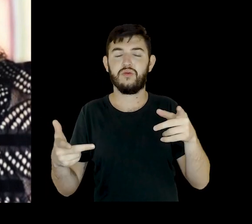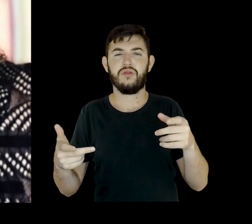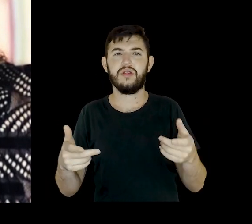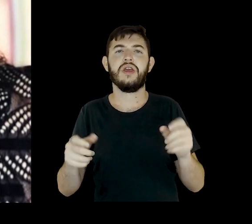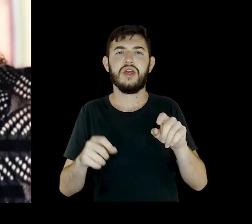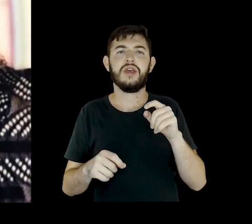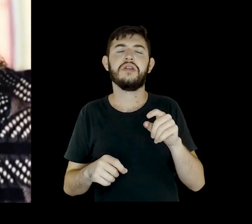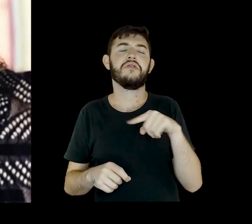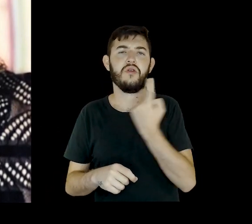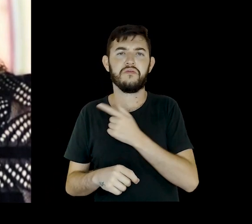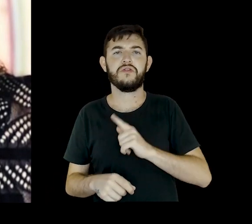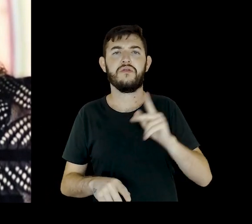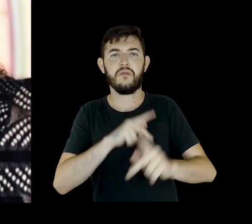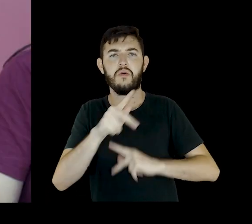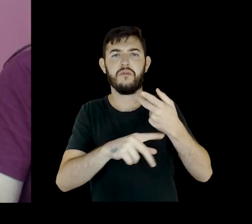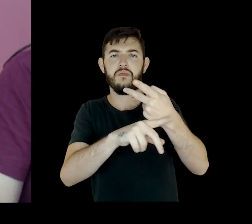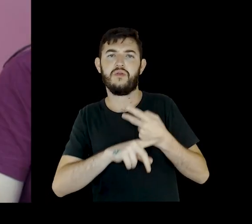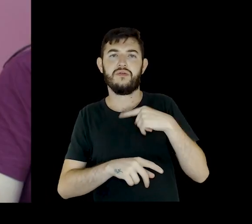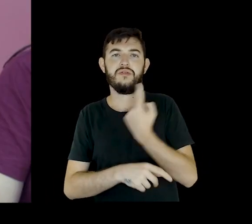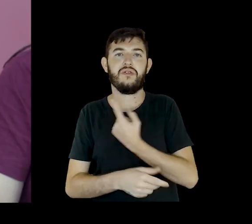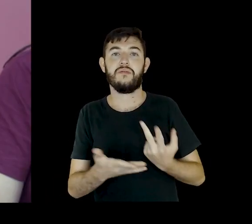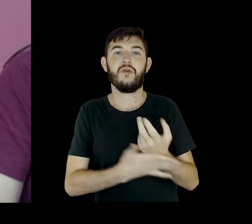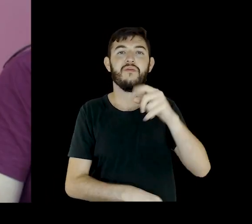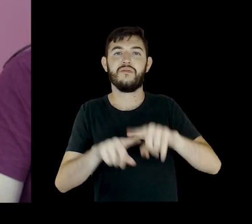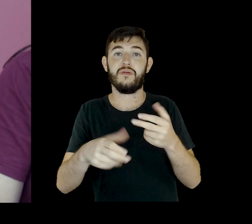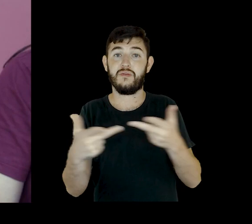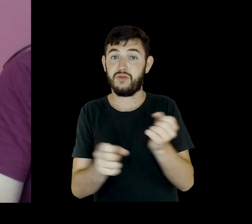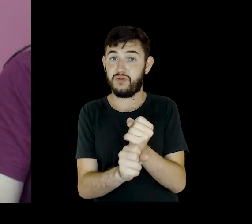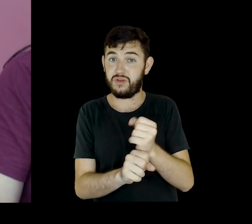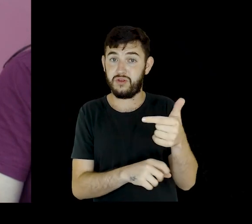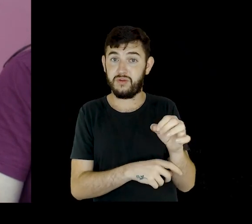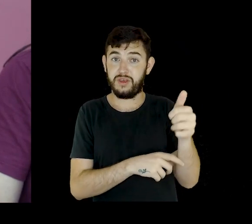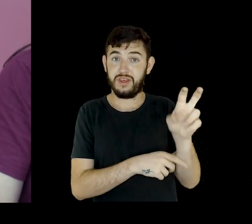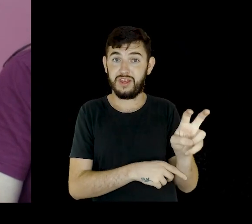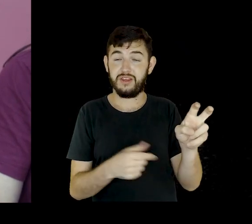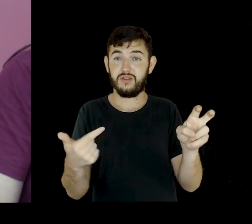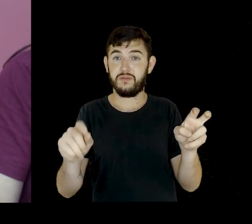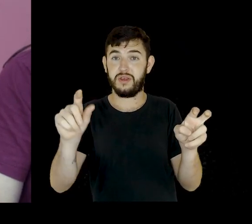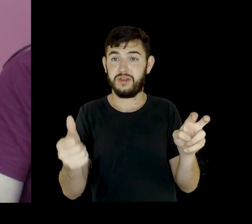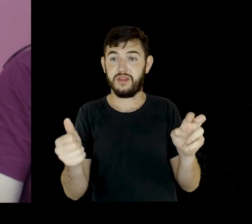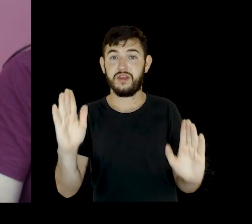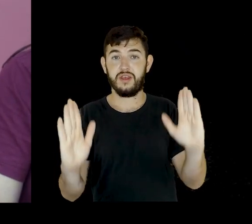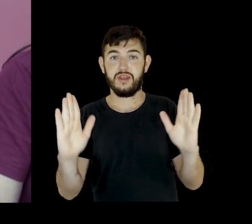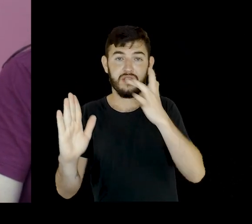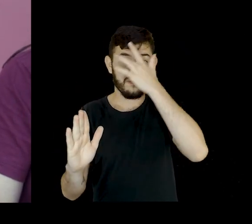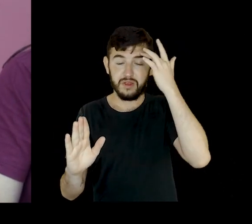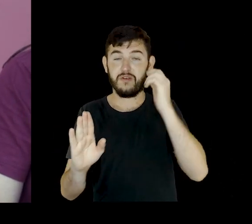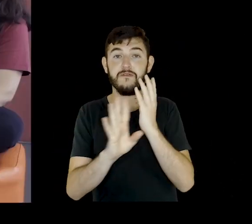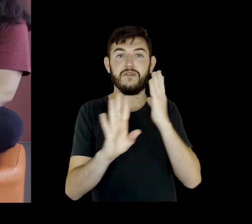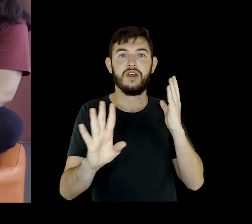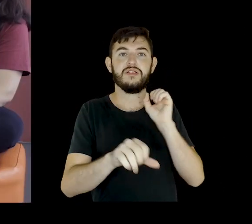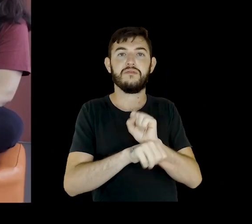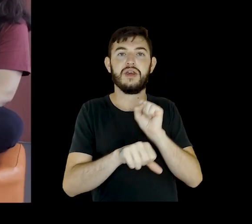foi selecionando o nosso público. Durante 2015, principalmente em 2016, faziam filas de espera na frente da nossa